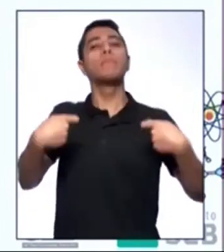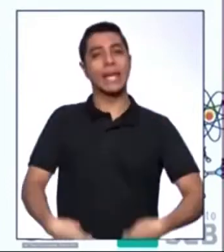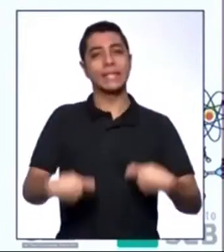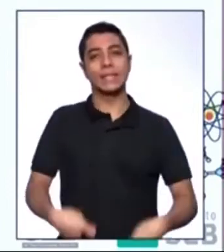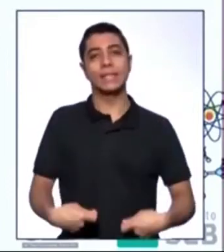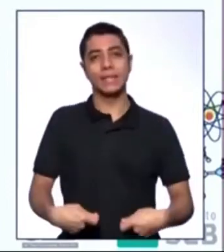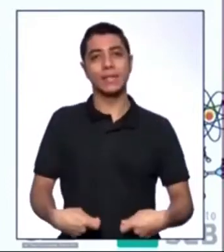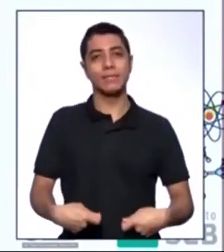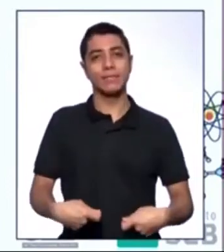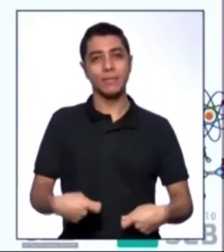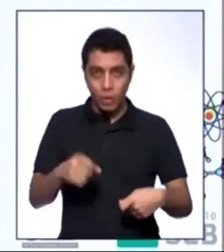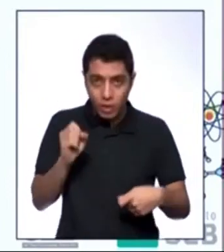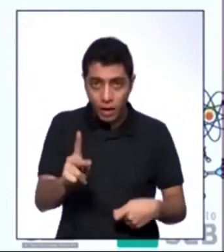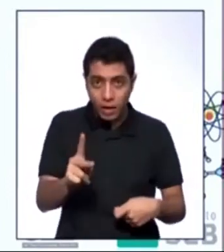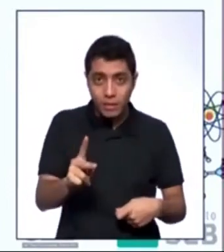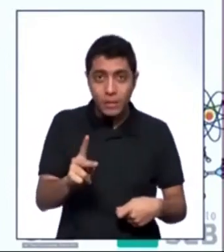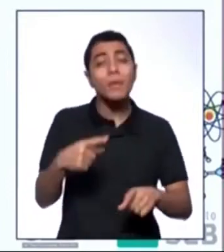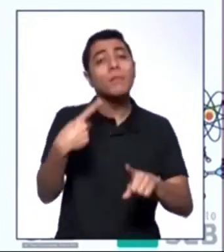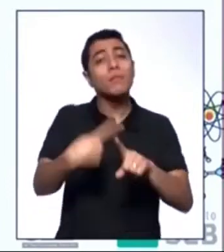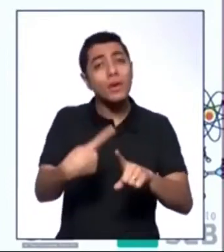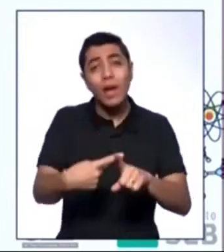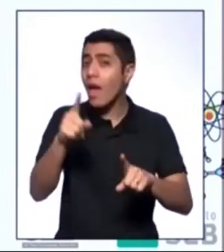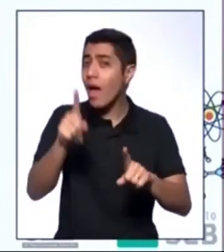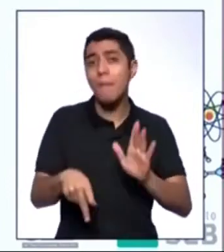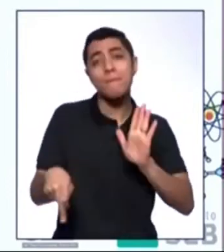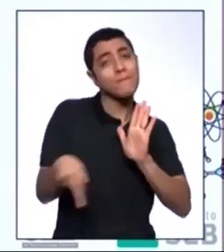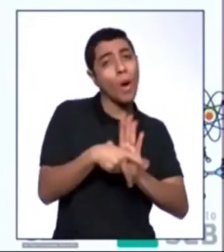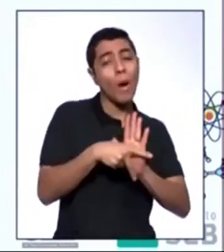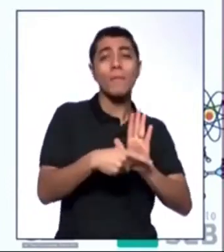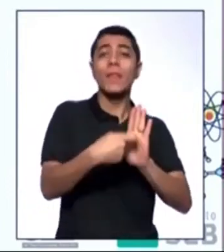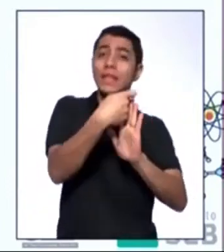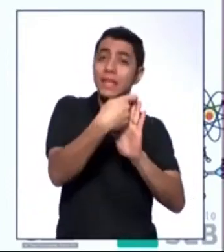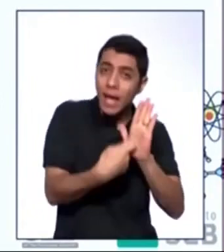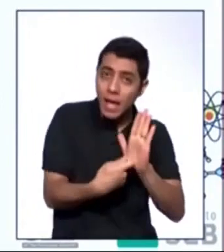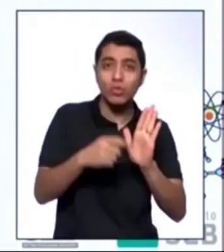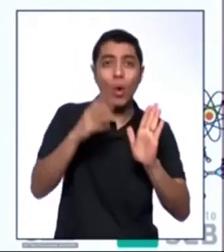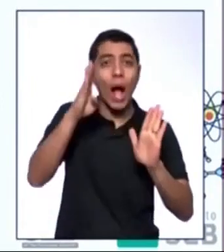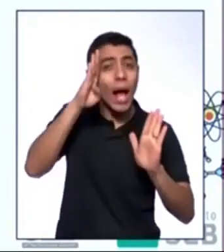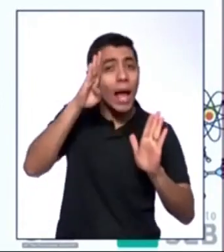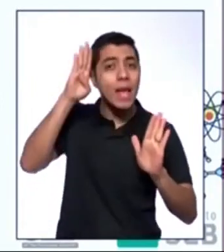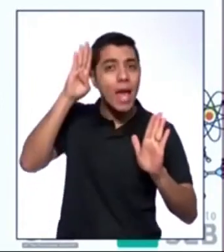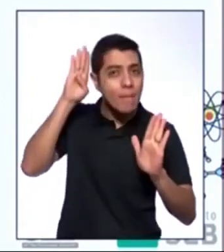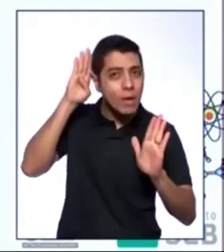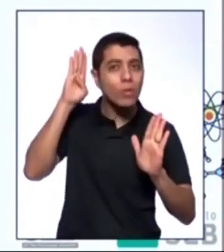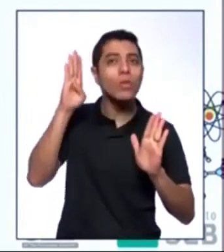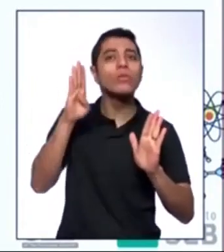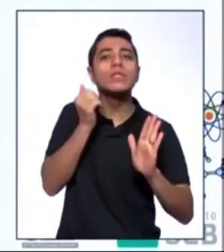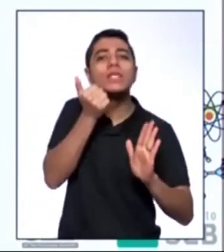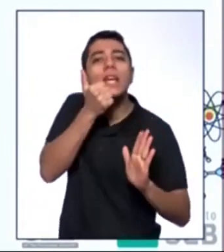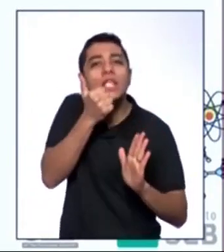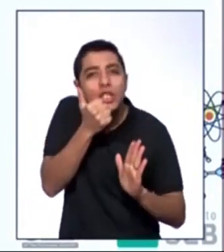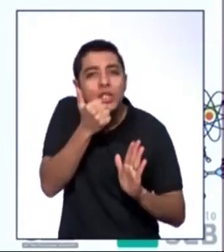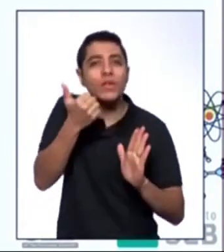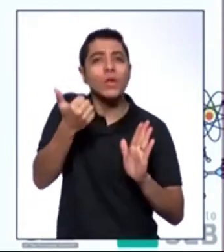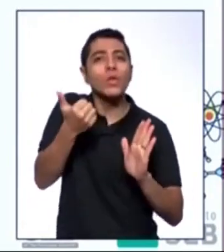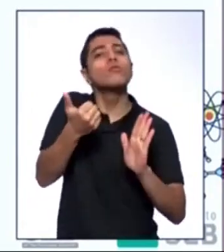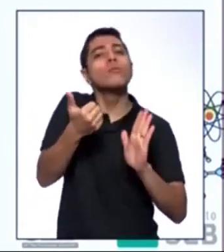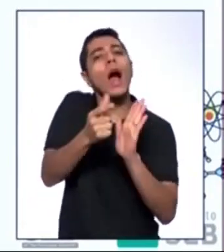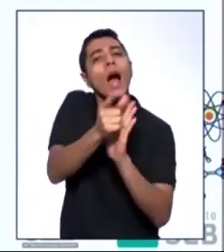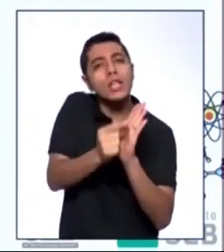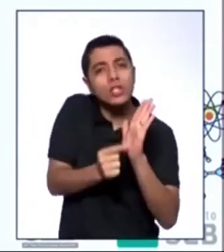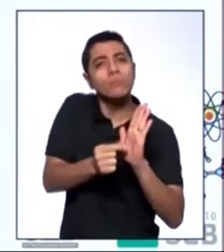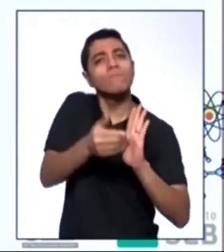o texto científico, acadêmico e escolar. É a norma culta que traz o texto jornalístico como texto para